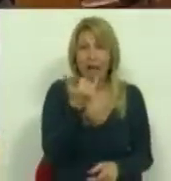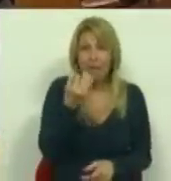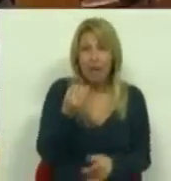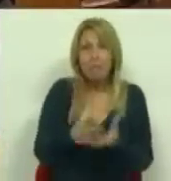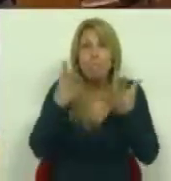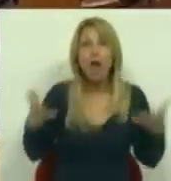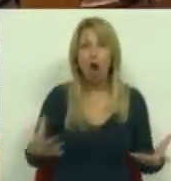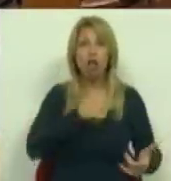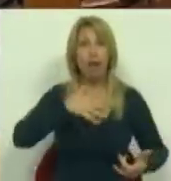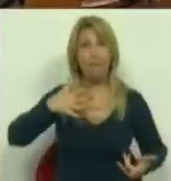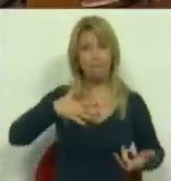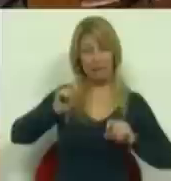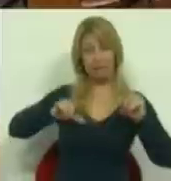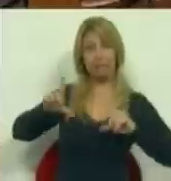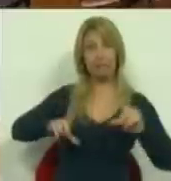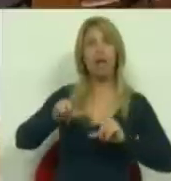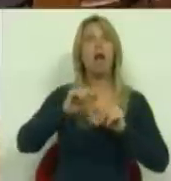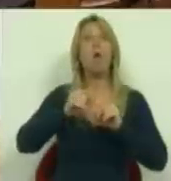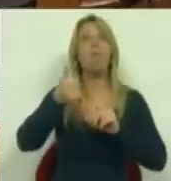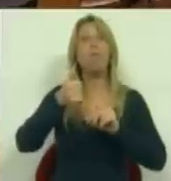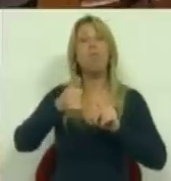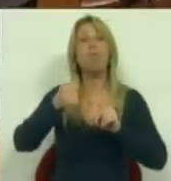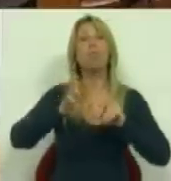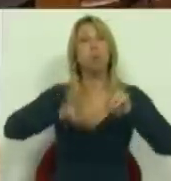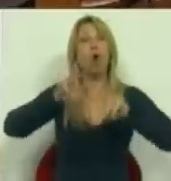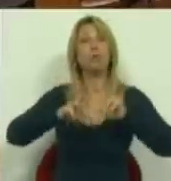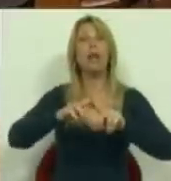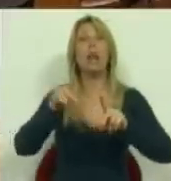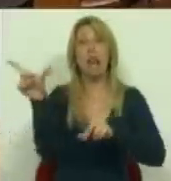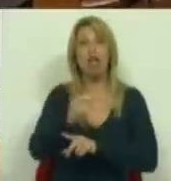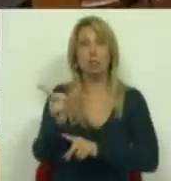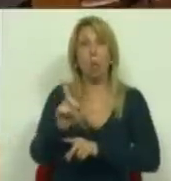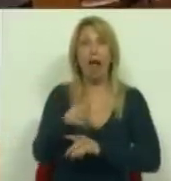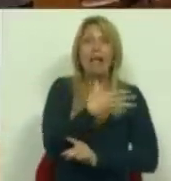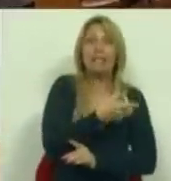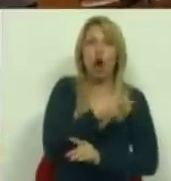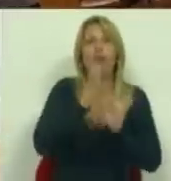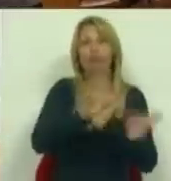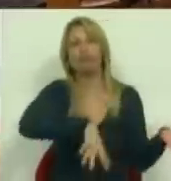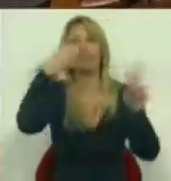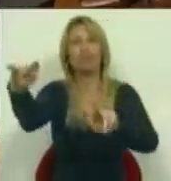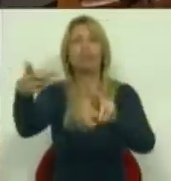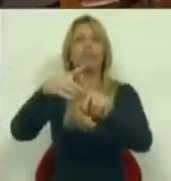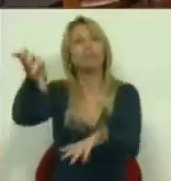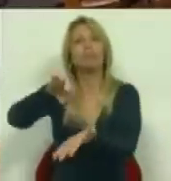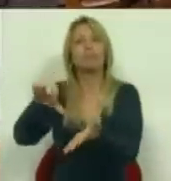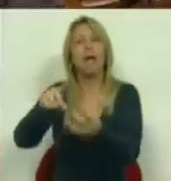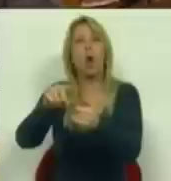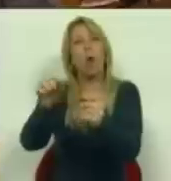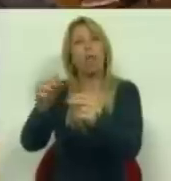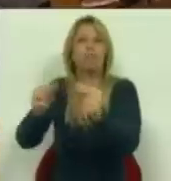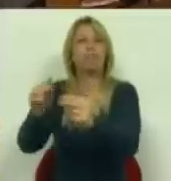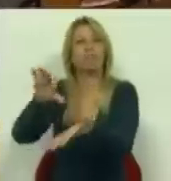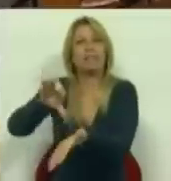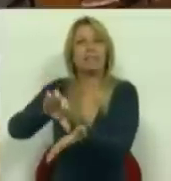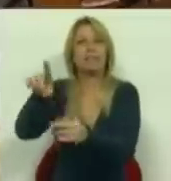empresas cotadas na Bolsa de Lisboa já são detidas por holdings financeiras sediadas na Holanda. A decisão de Soares dos